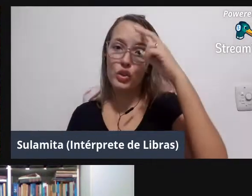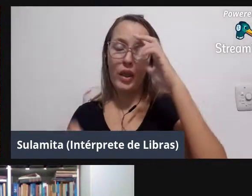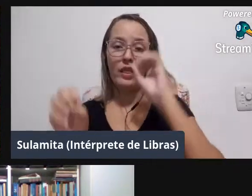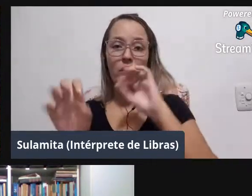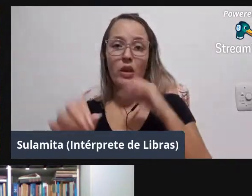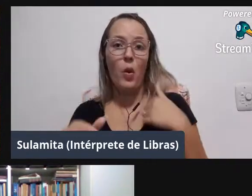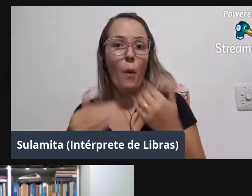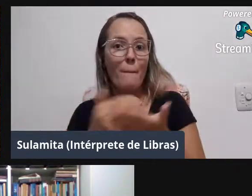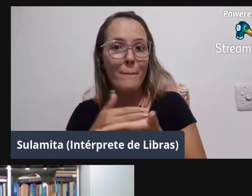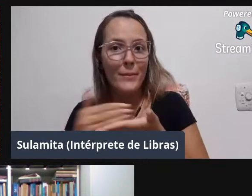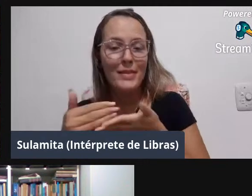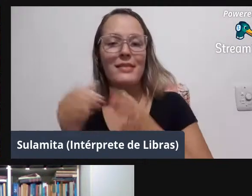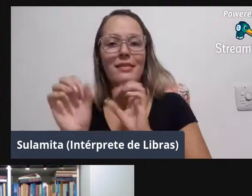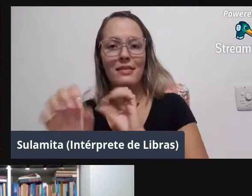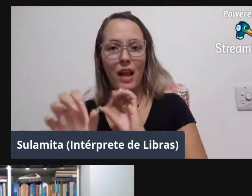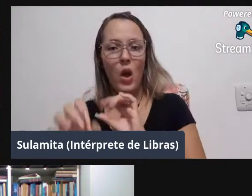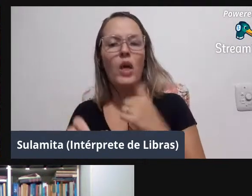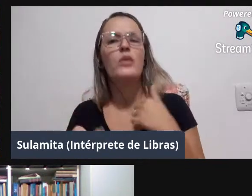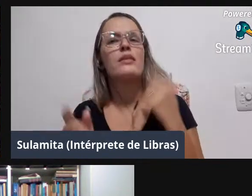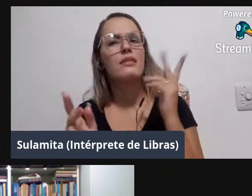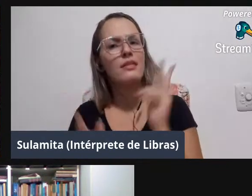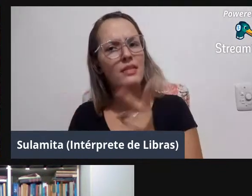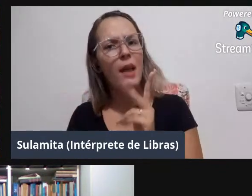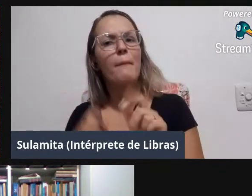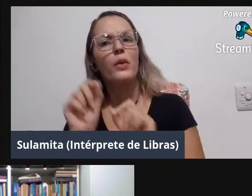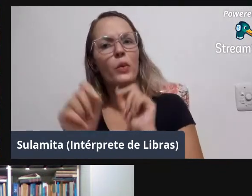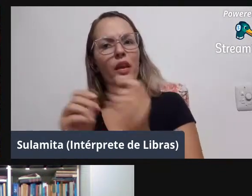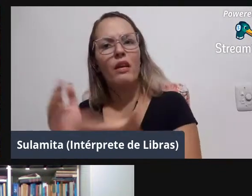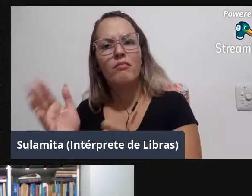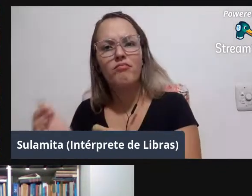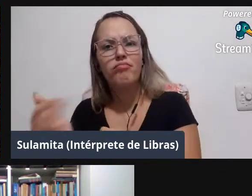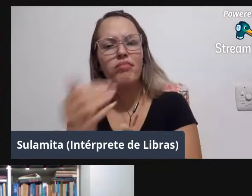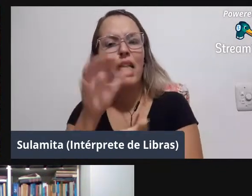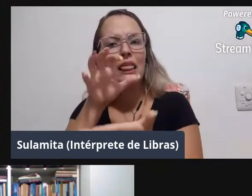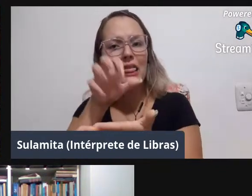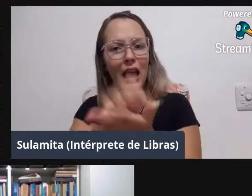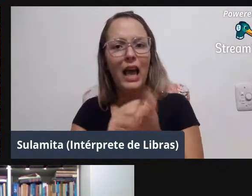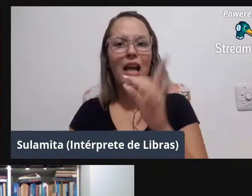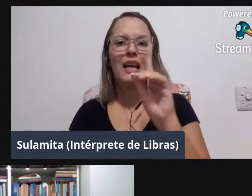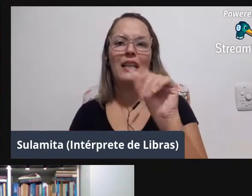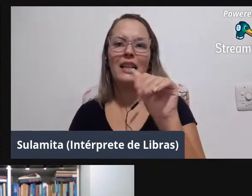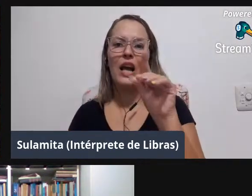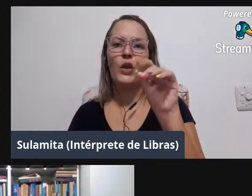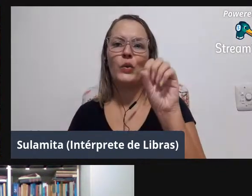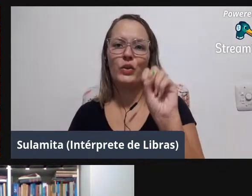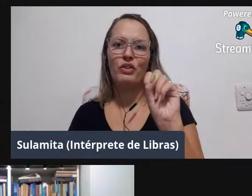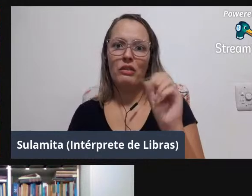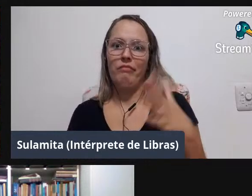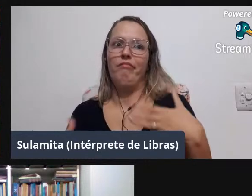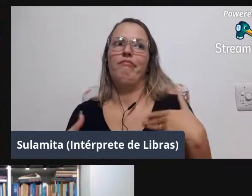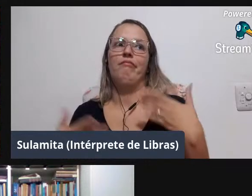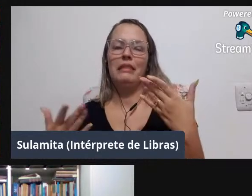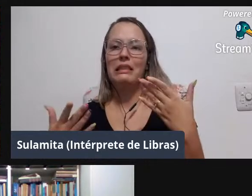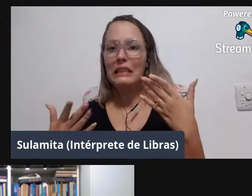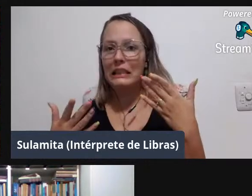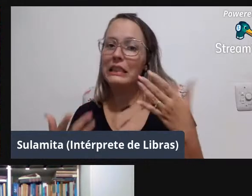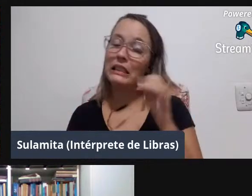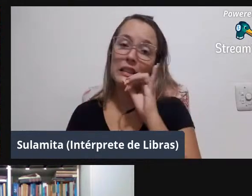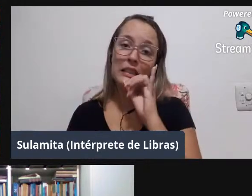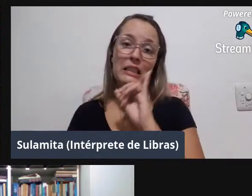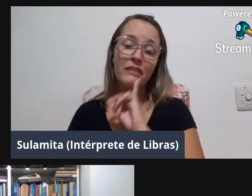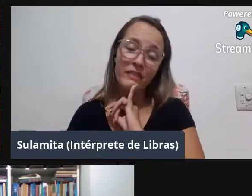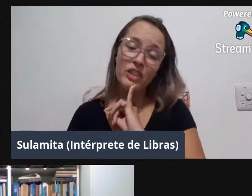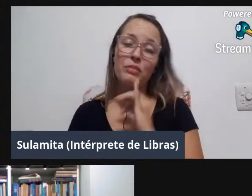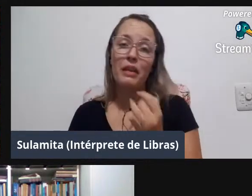aula, no começo do semestre, eu sempre trago aqueles dados escabrosos, né, que a gente está, infelizmente, acostumado,